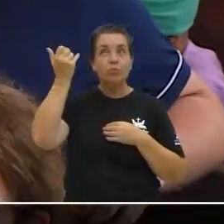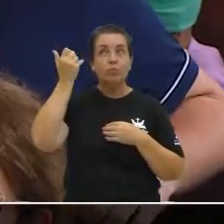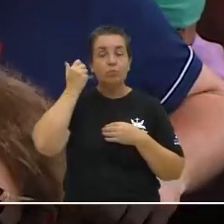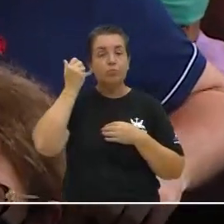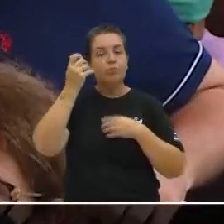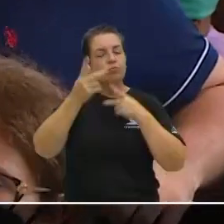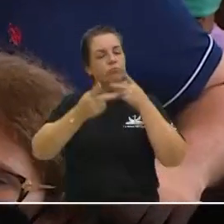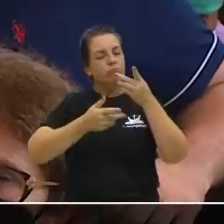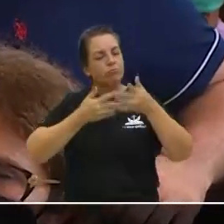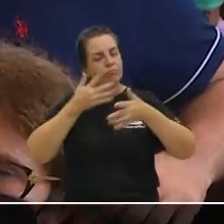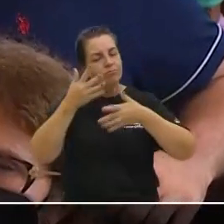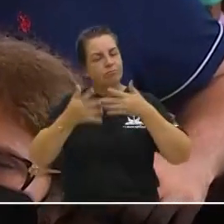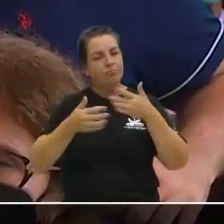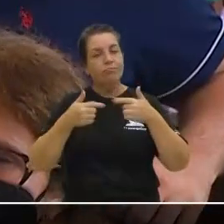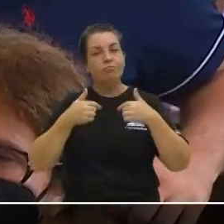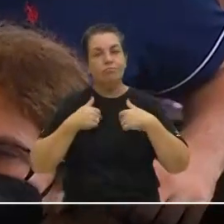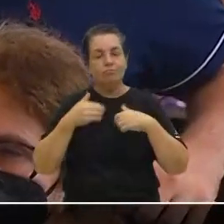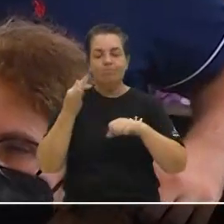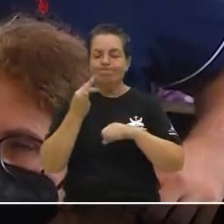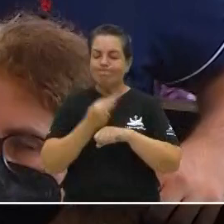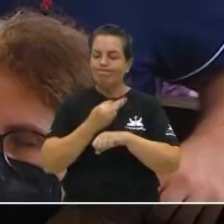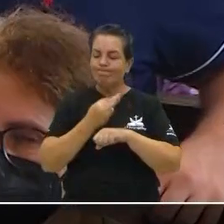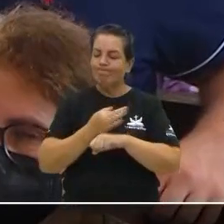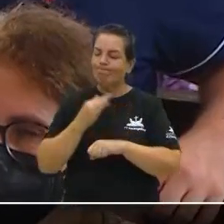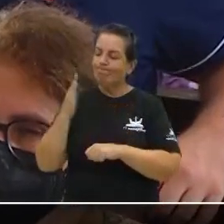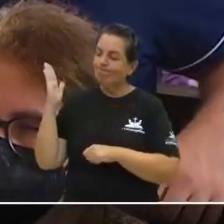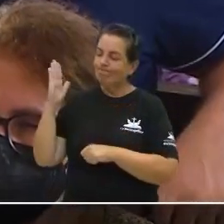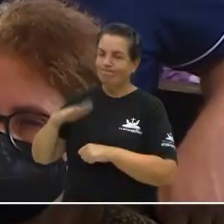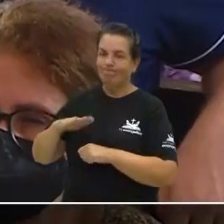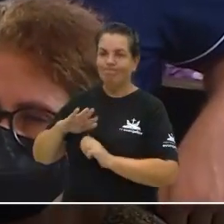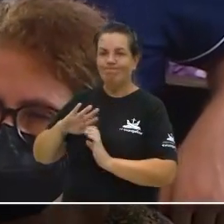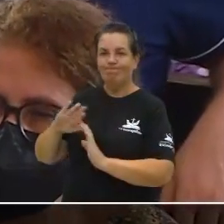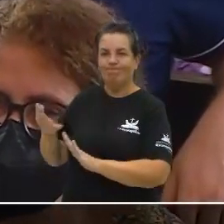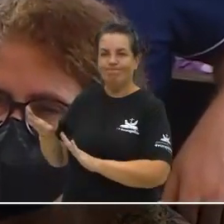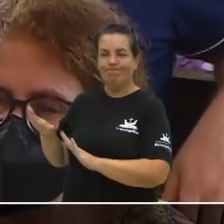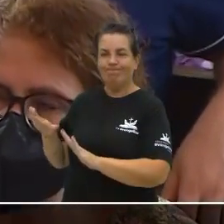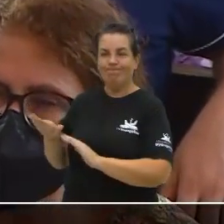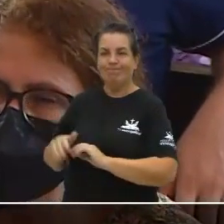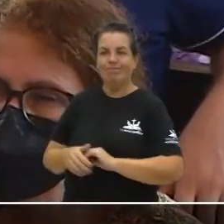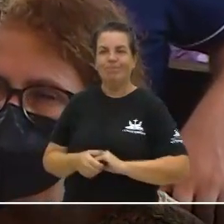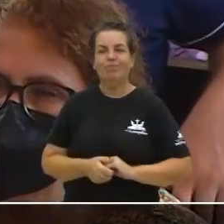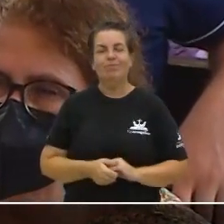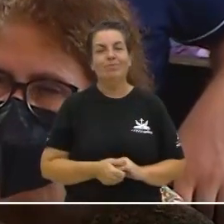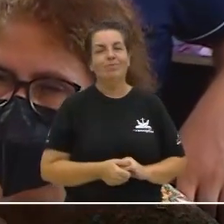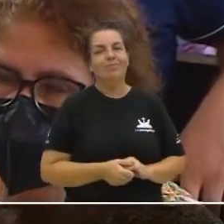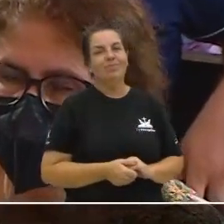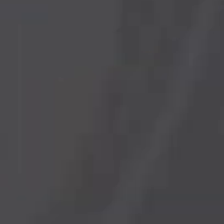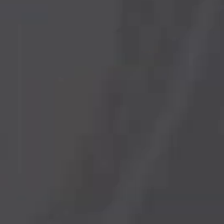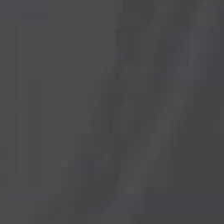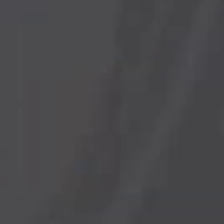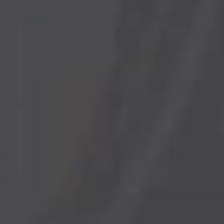resistir a todo o mal. Amém.